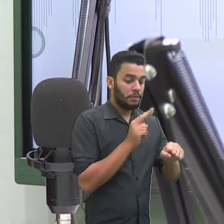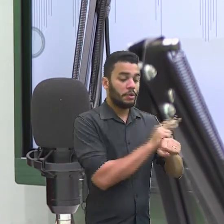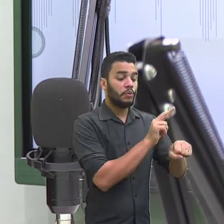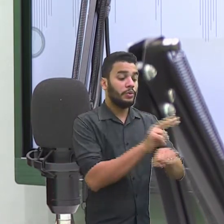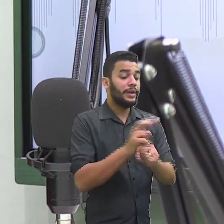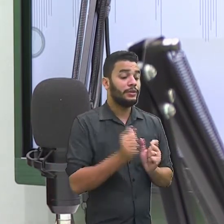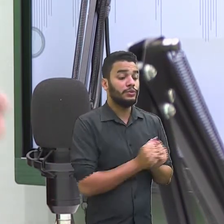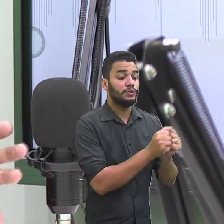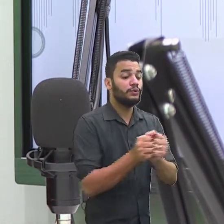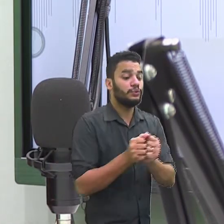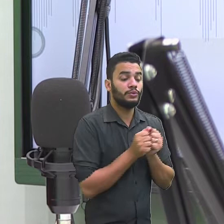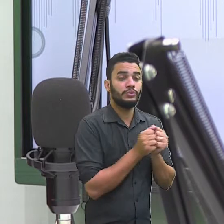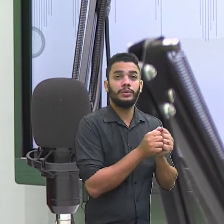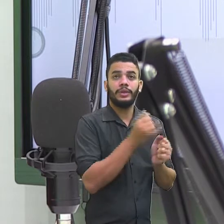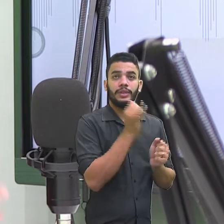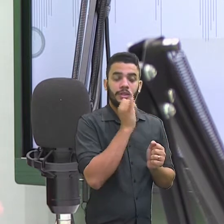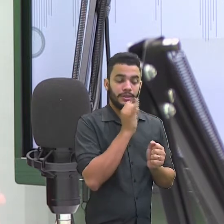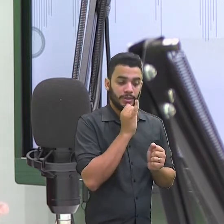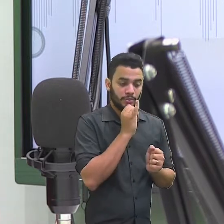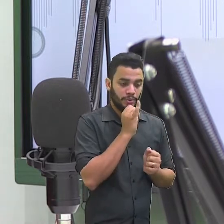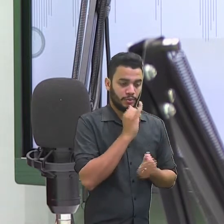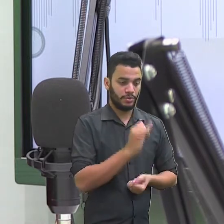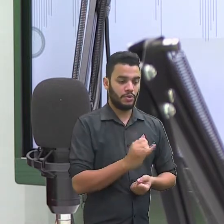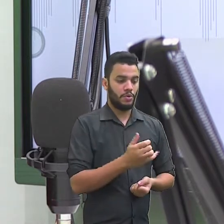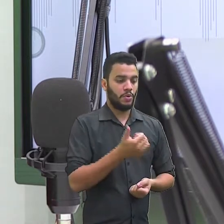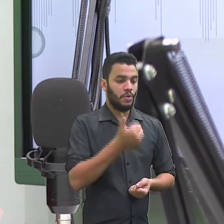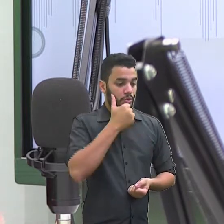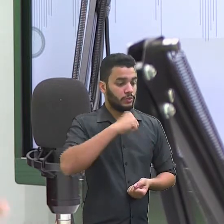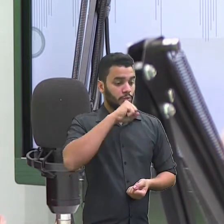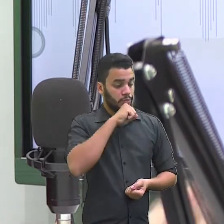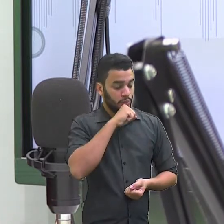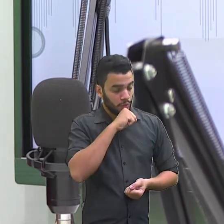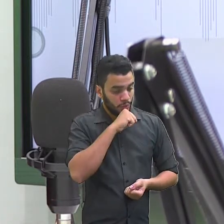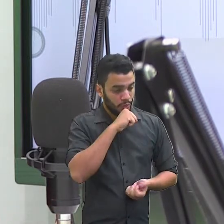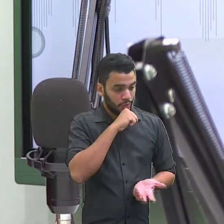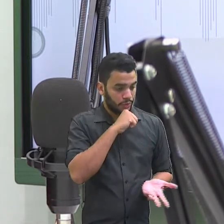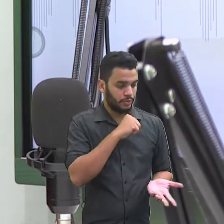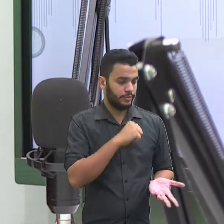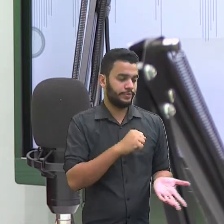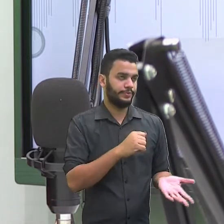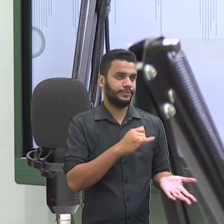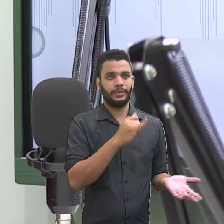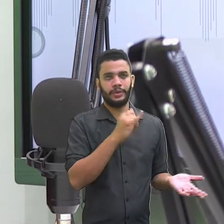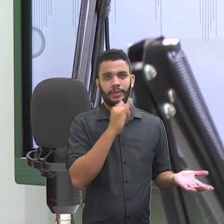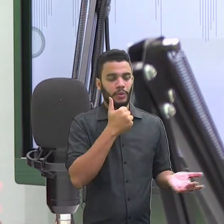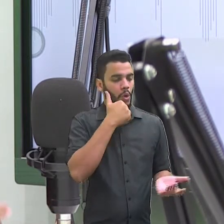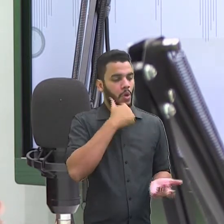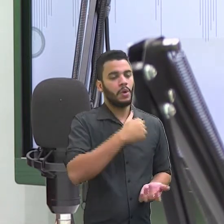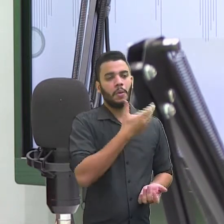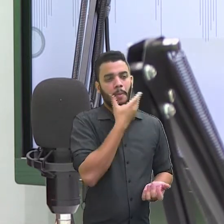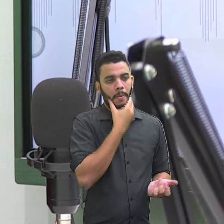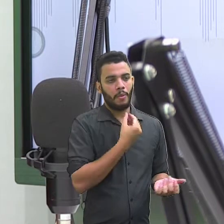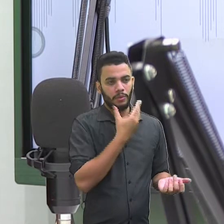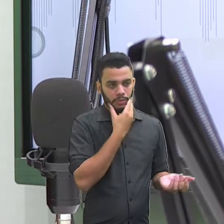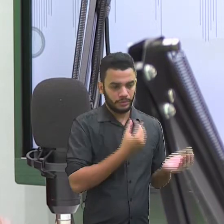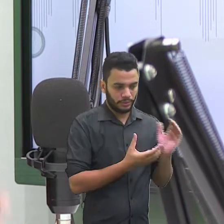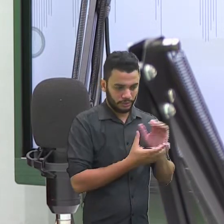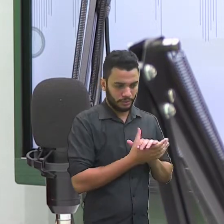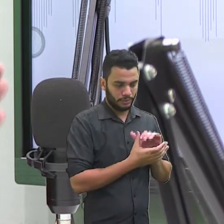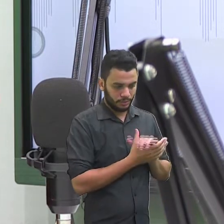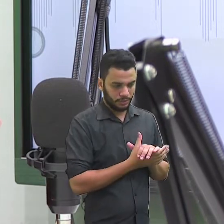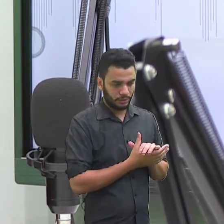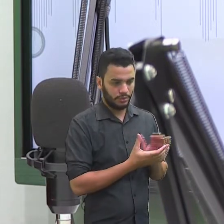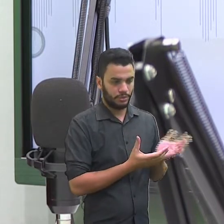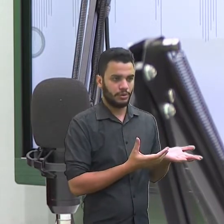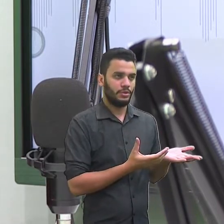preciso incluí-la. Se minhas filhas são importantes, e de fato são, eu preciso ter tempo para elas. Então,